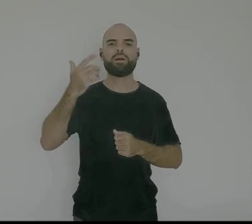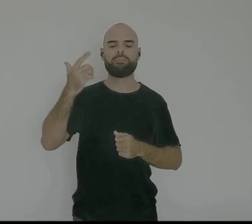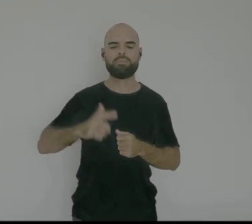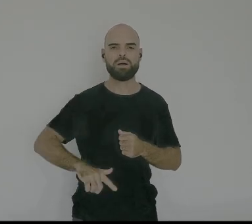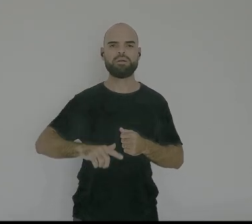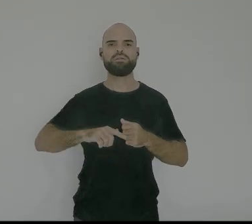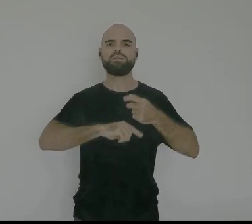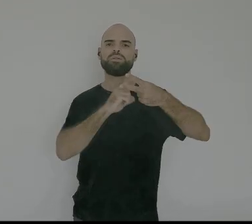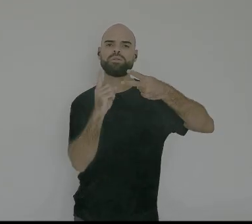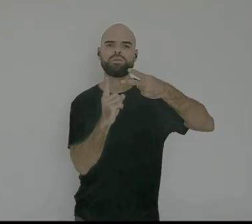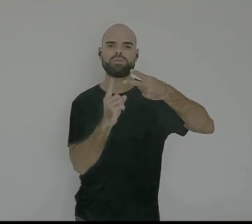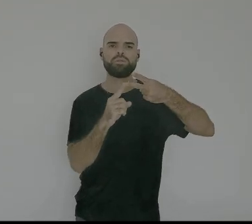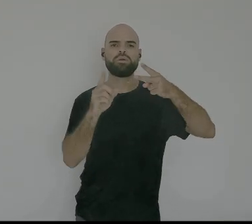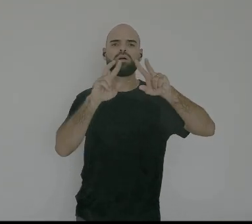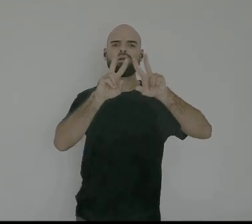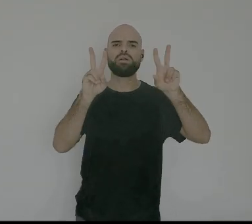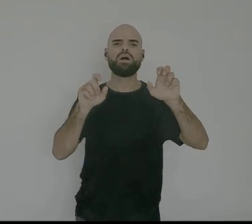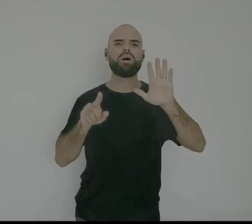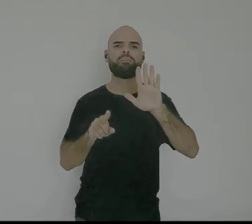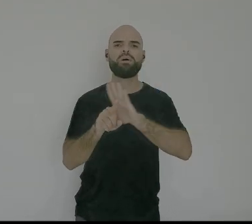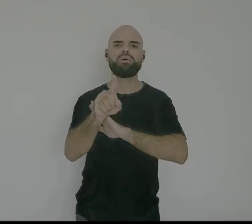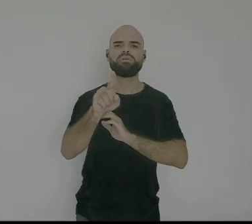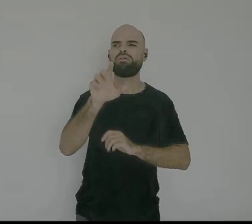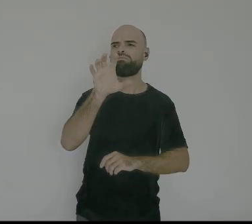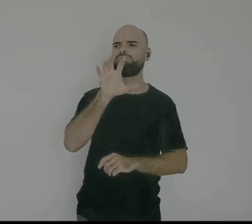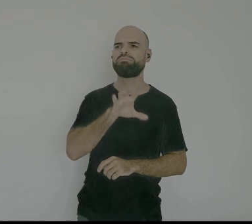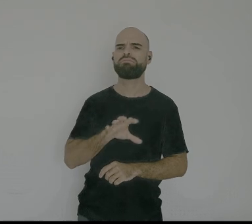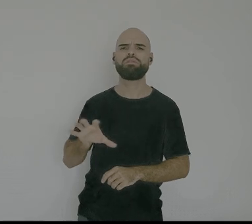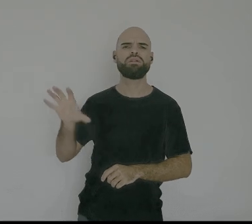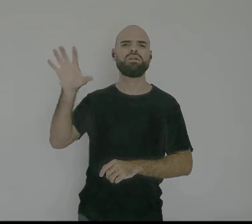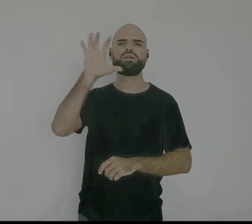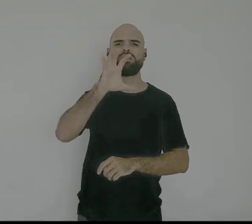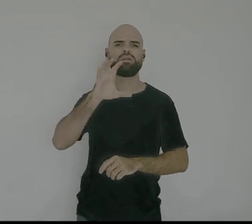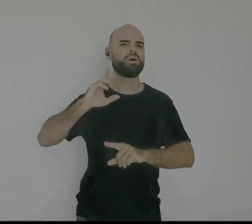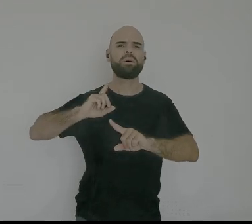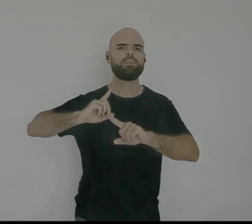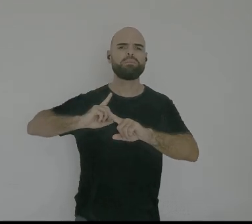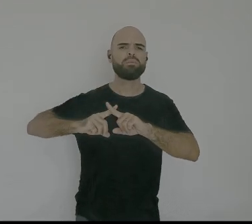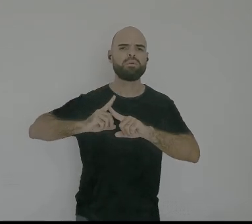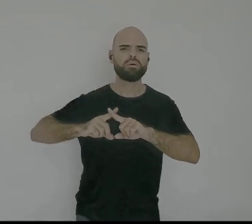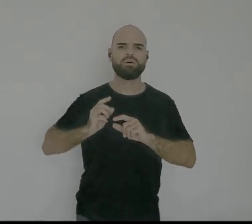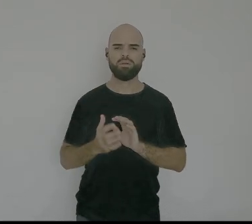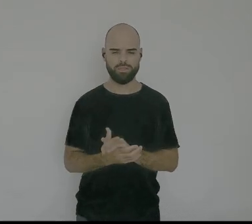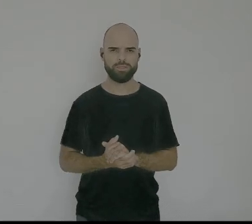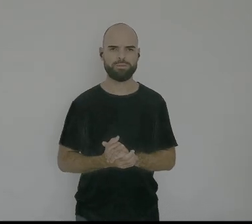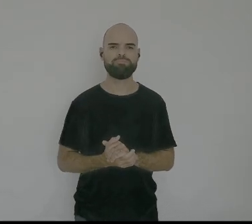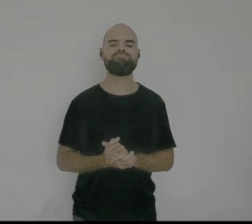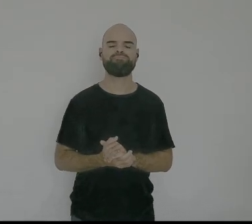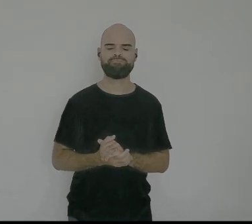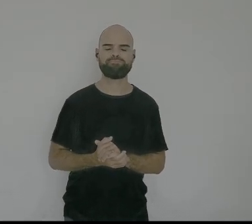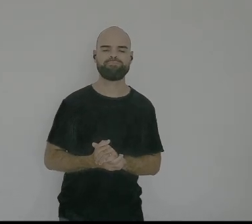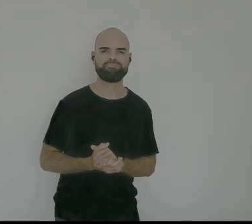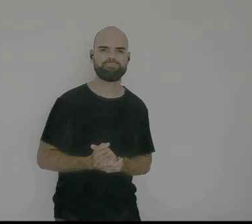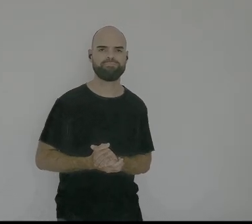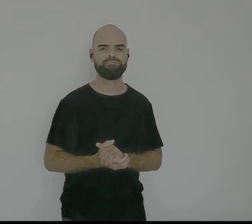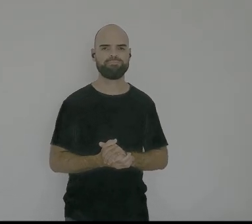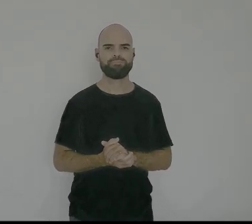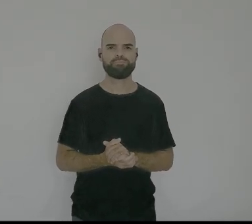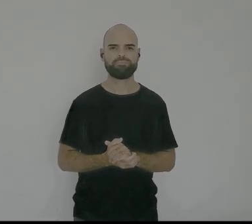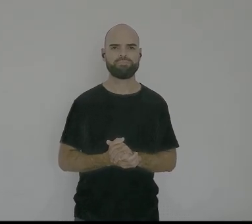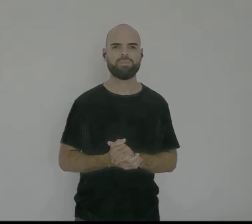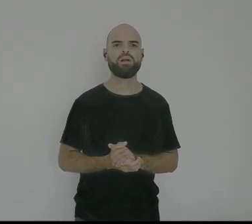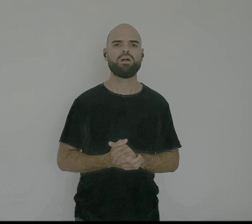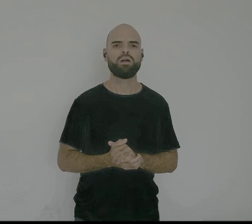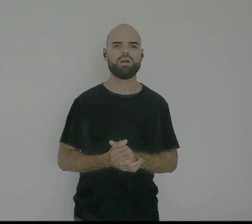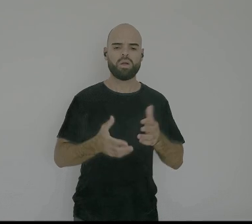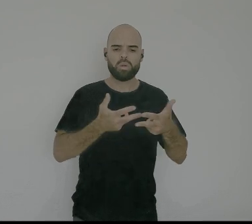a segunda questão dessa minha apresentação é por que as redes. E as redes se